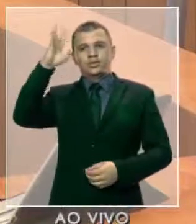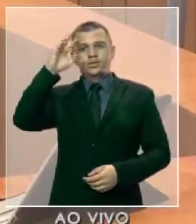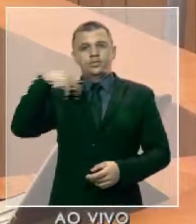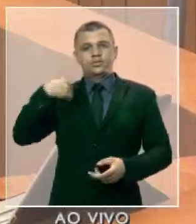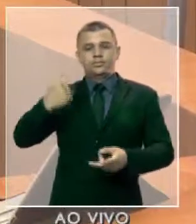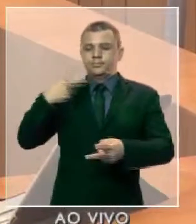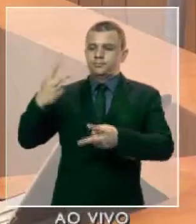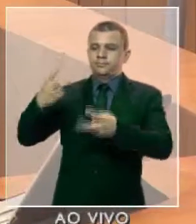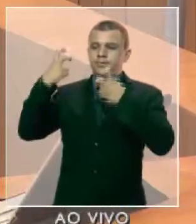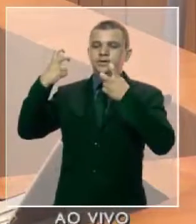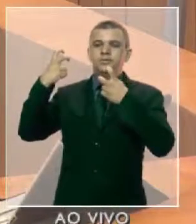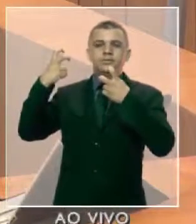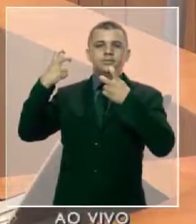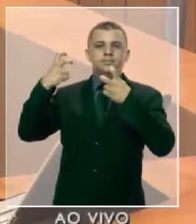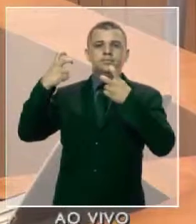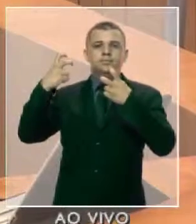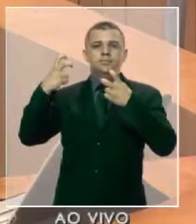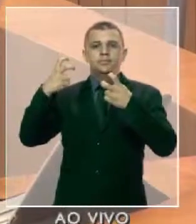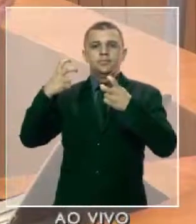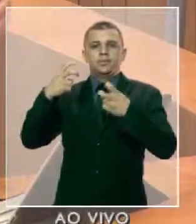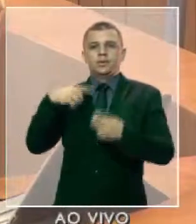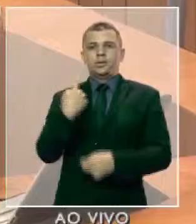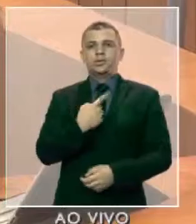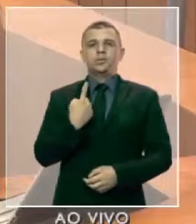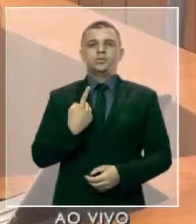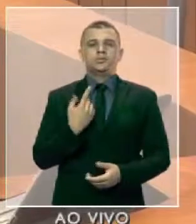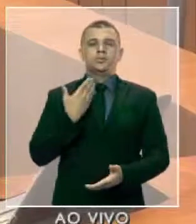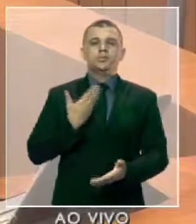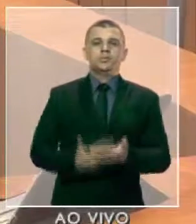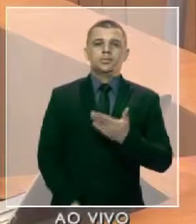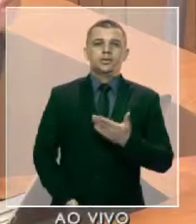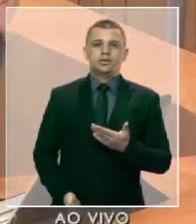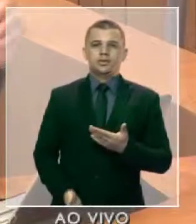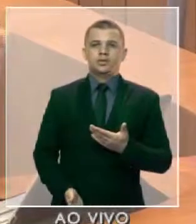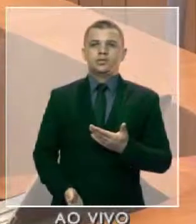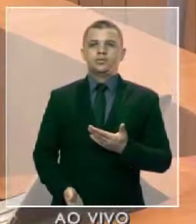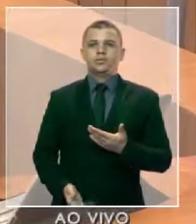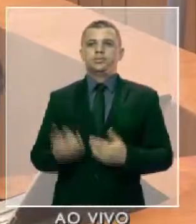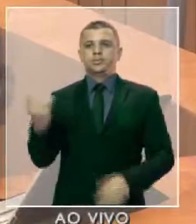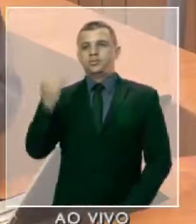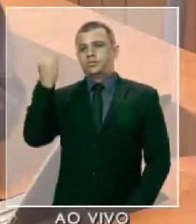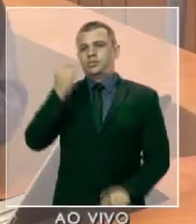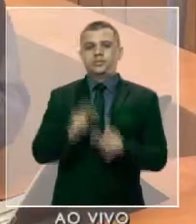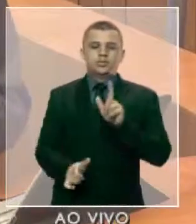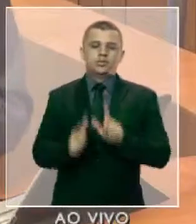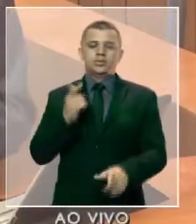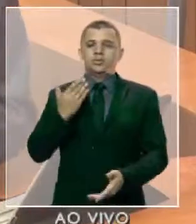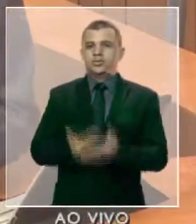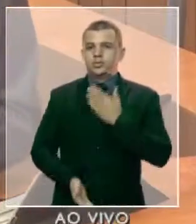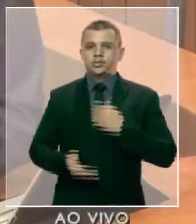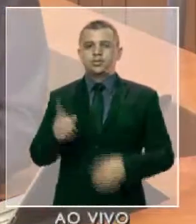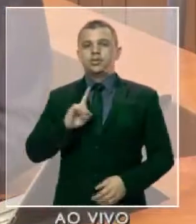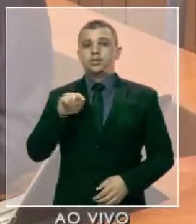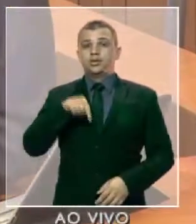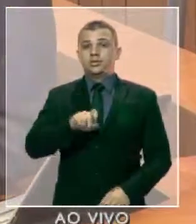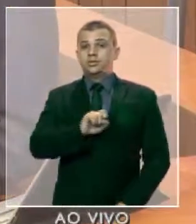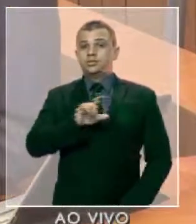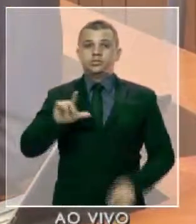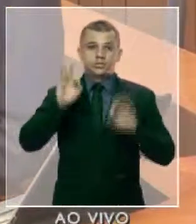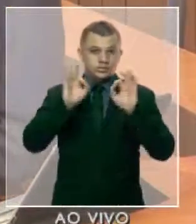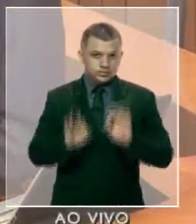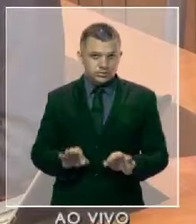perceber que nós não perdemos mais este valor literário. São Luís,